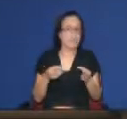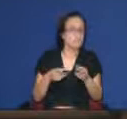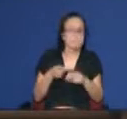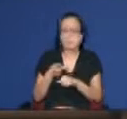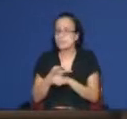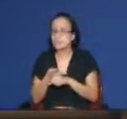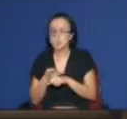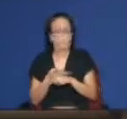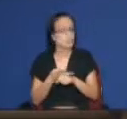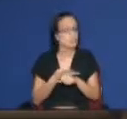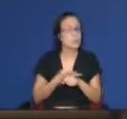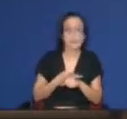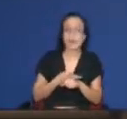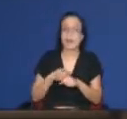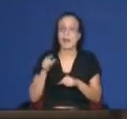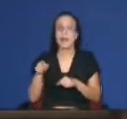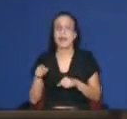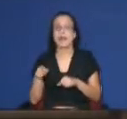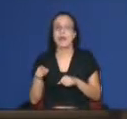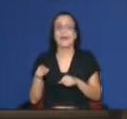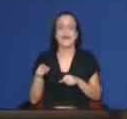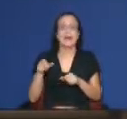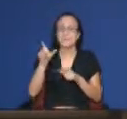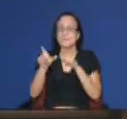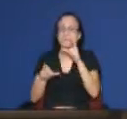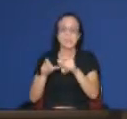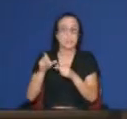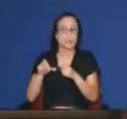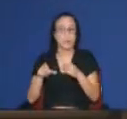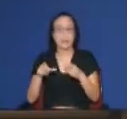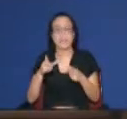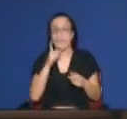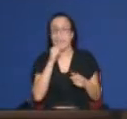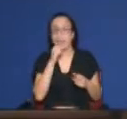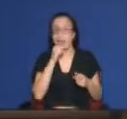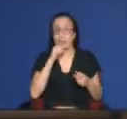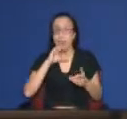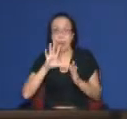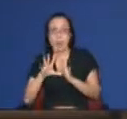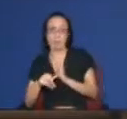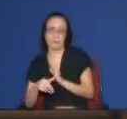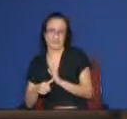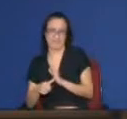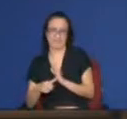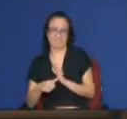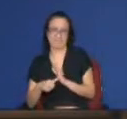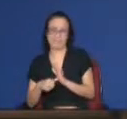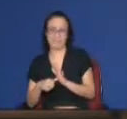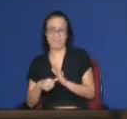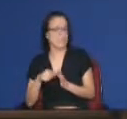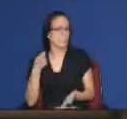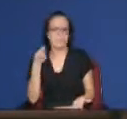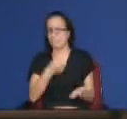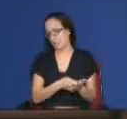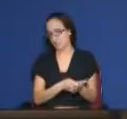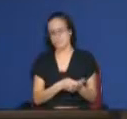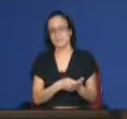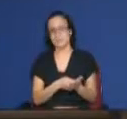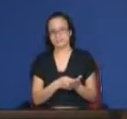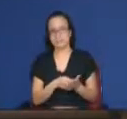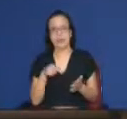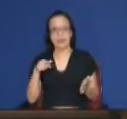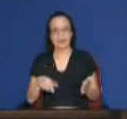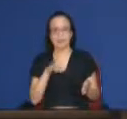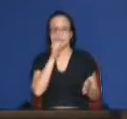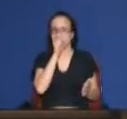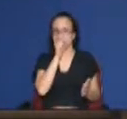furtam água. Hoje em Limeira a gente ainda tem 3% de furto de água. Tudo que é furtado de água em um ano em Limeira daria